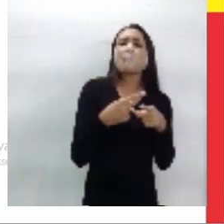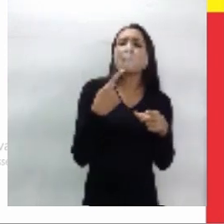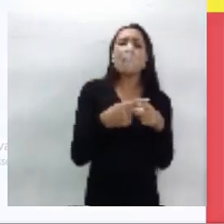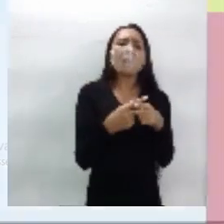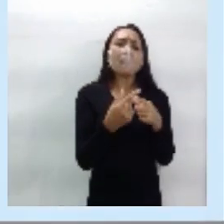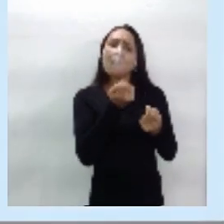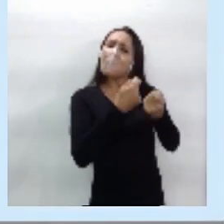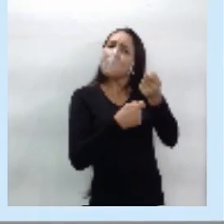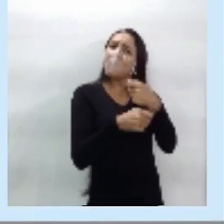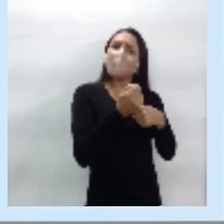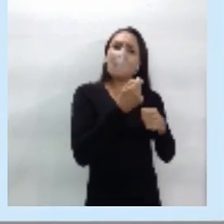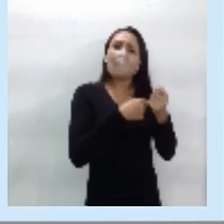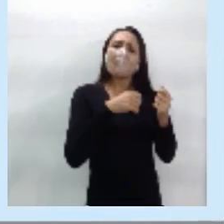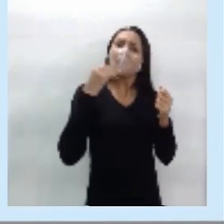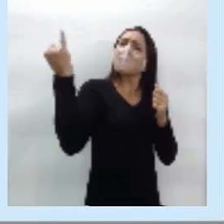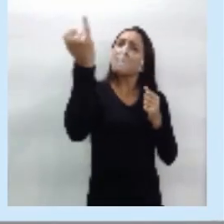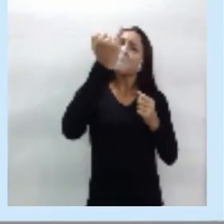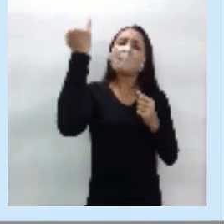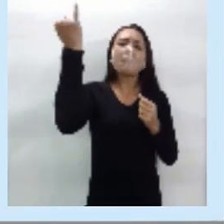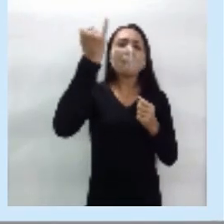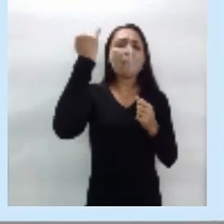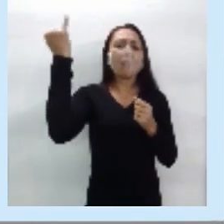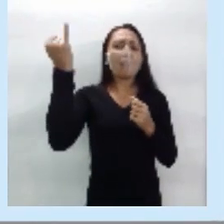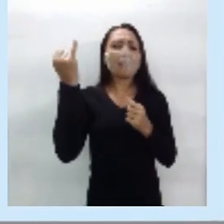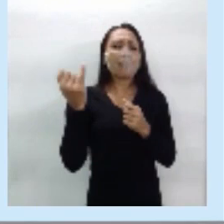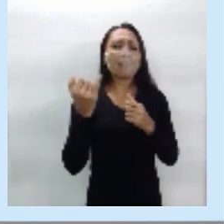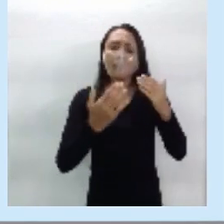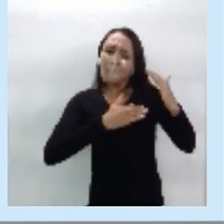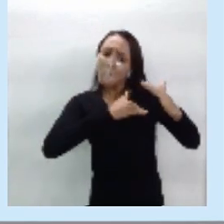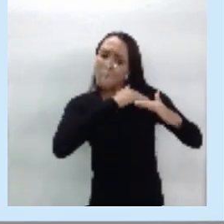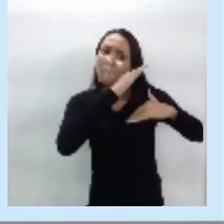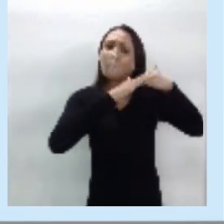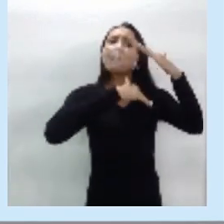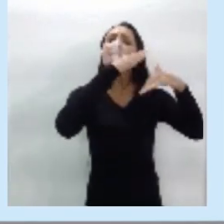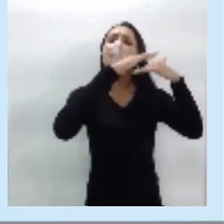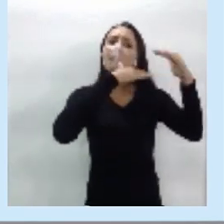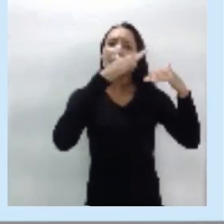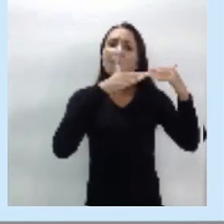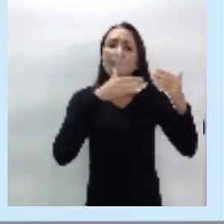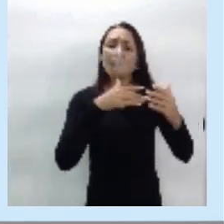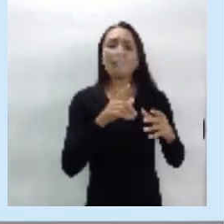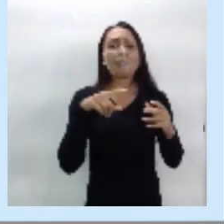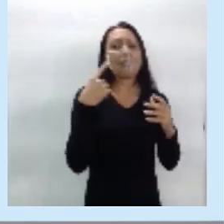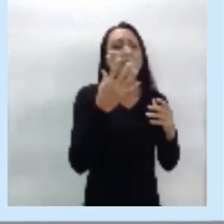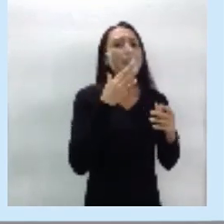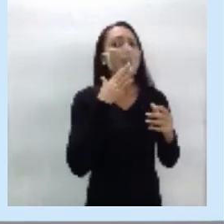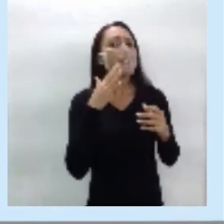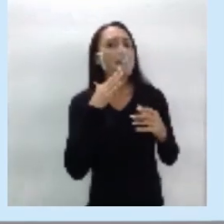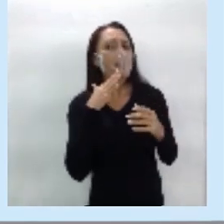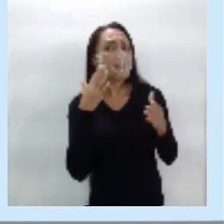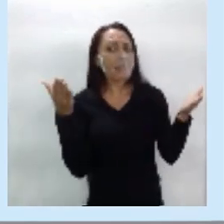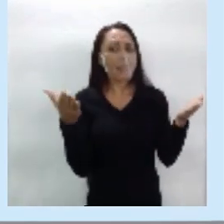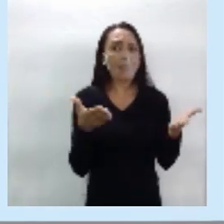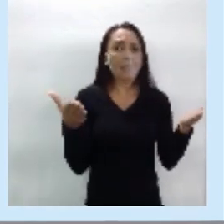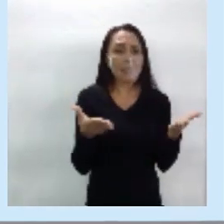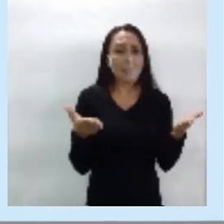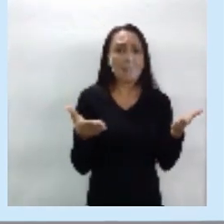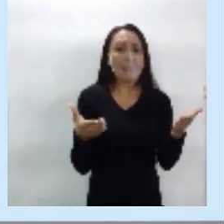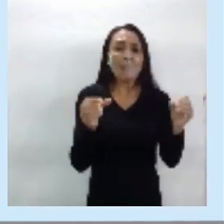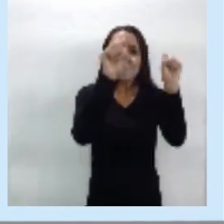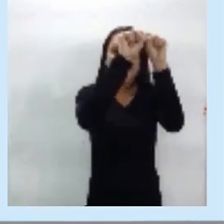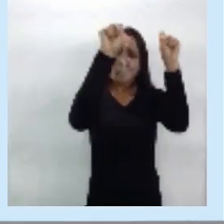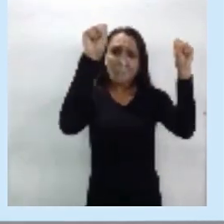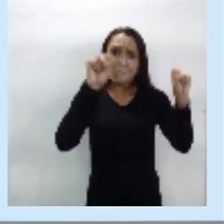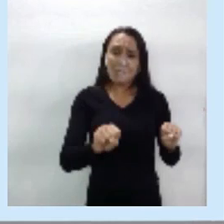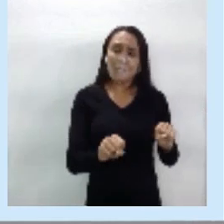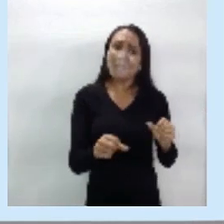por que os comerciantes foram importantes nesse avanço, né, do que a gente conhece hoje como o